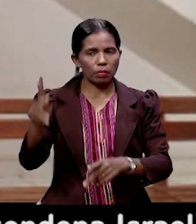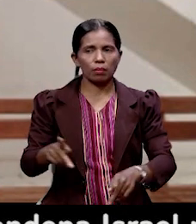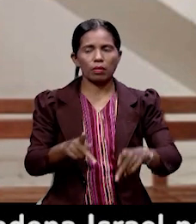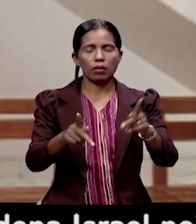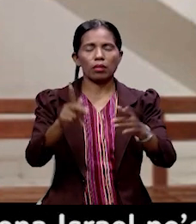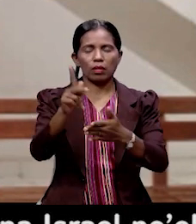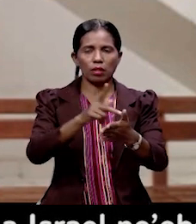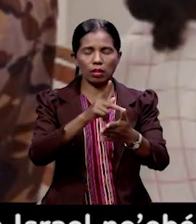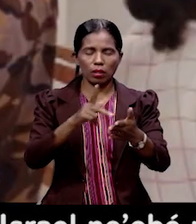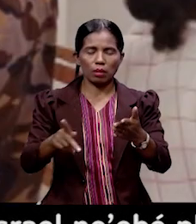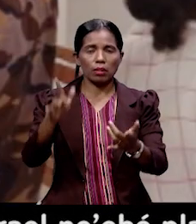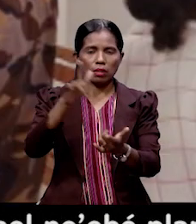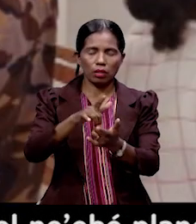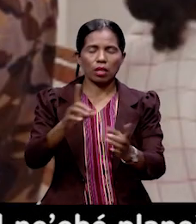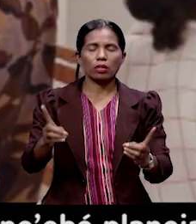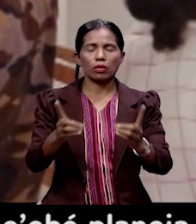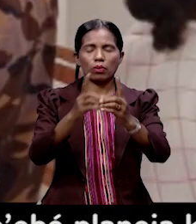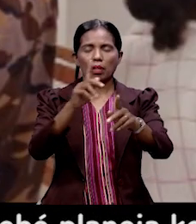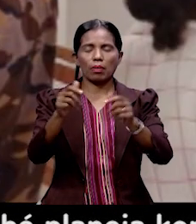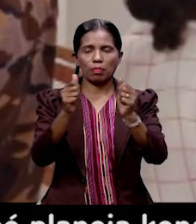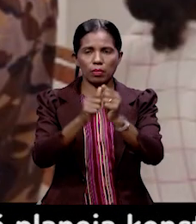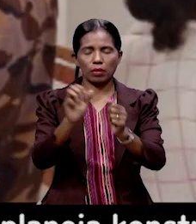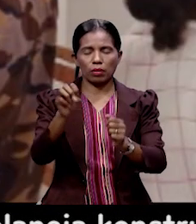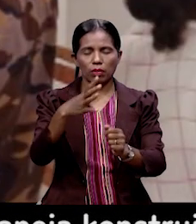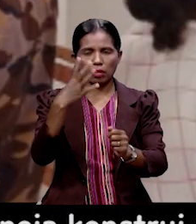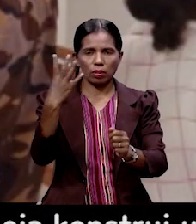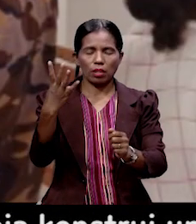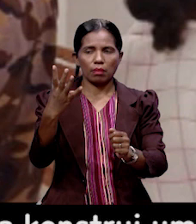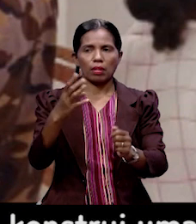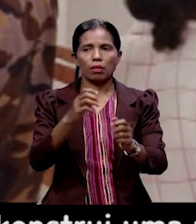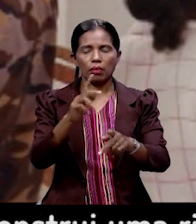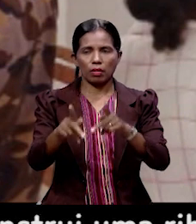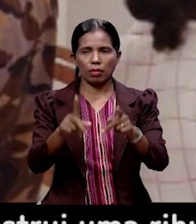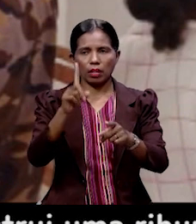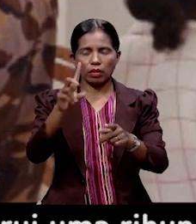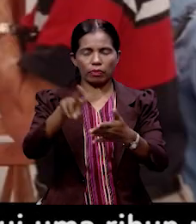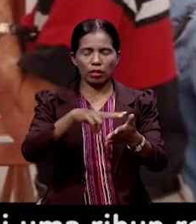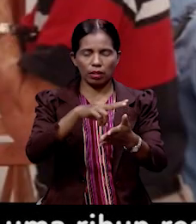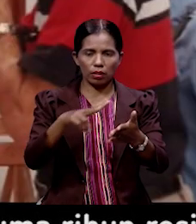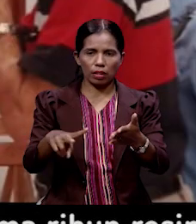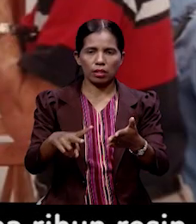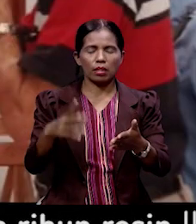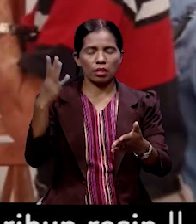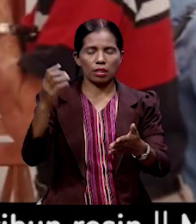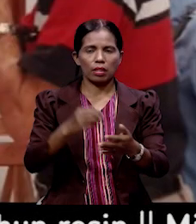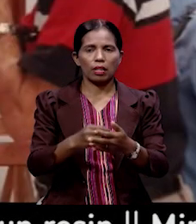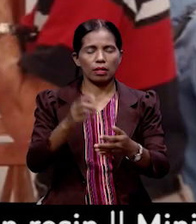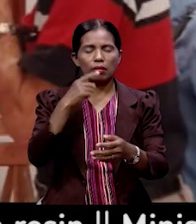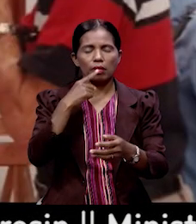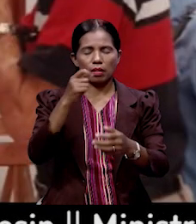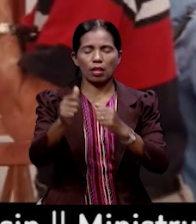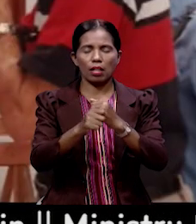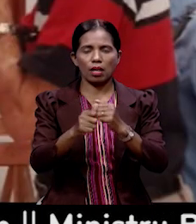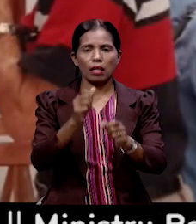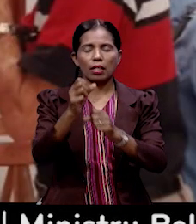crime abuso sexual hasoru menor sanuresinghat, pornografia infantil ida. No violência doméstica nebe desconfia arguido comete